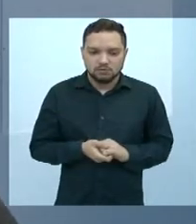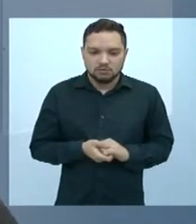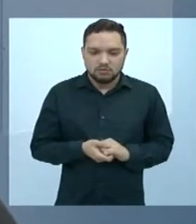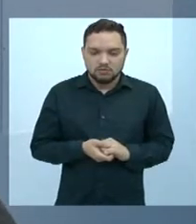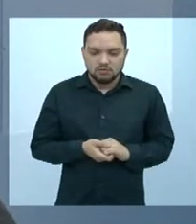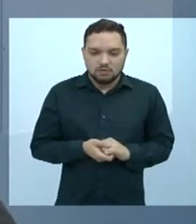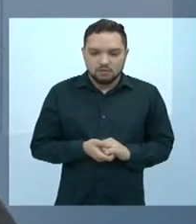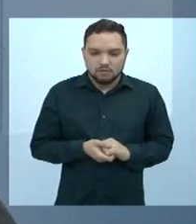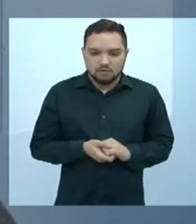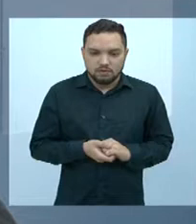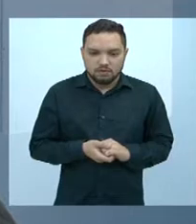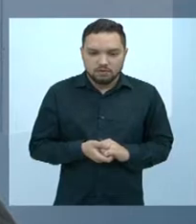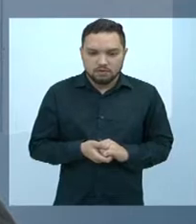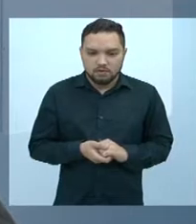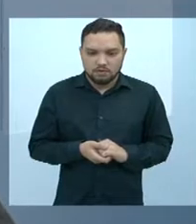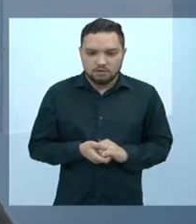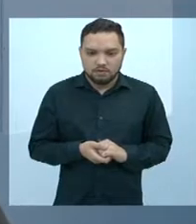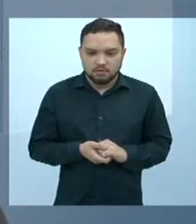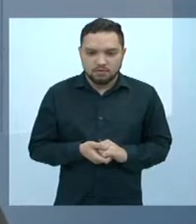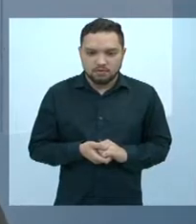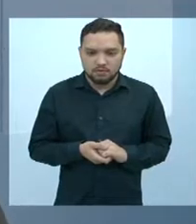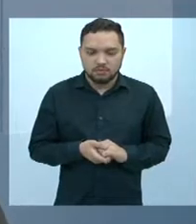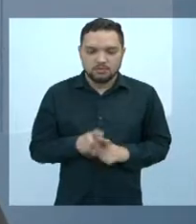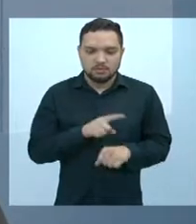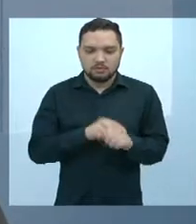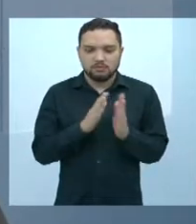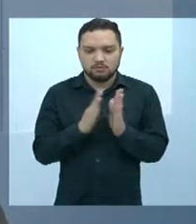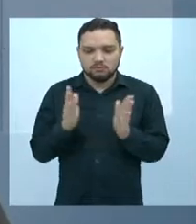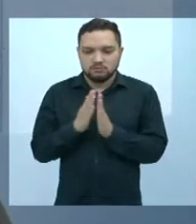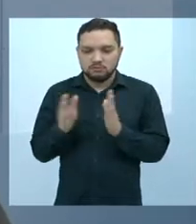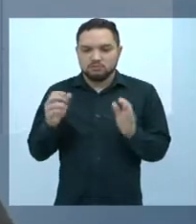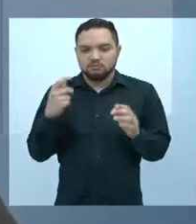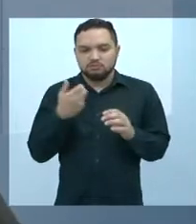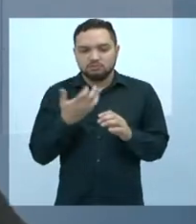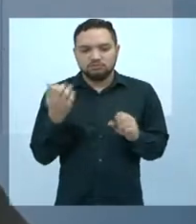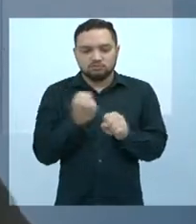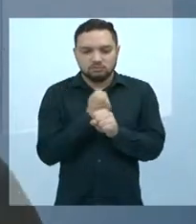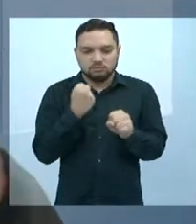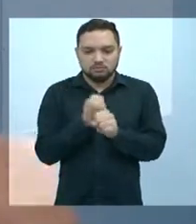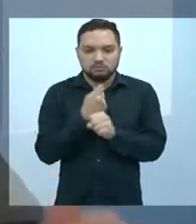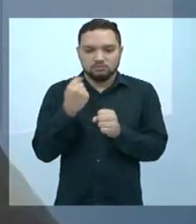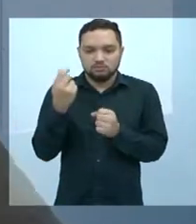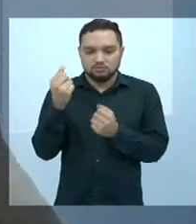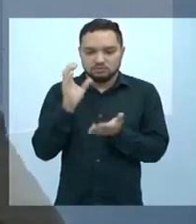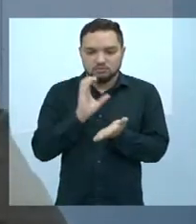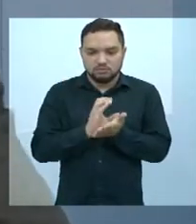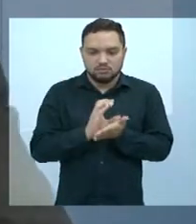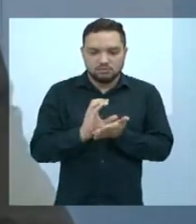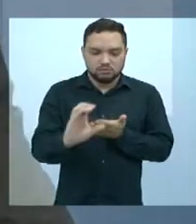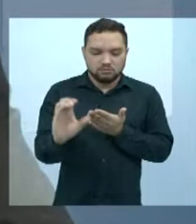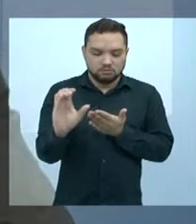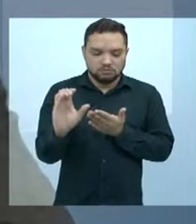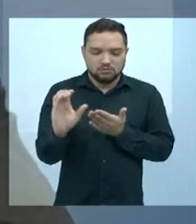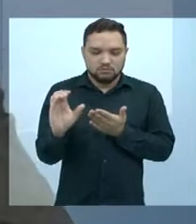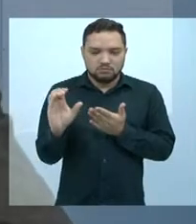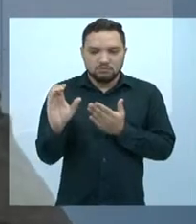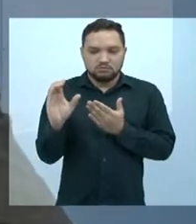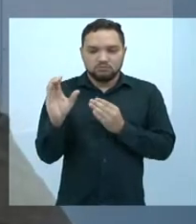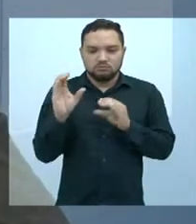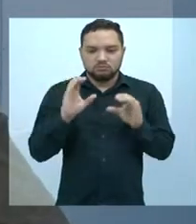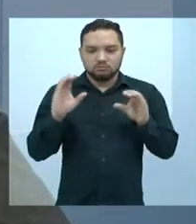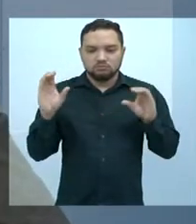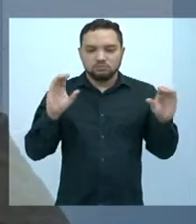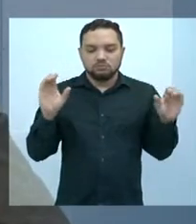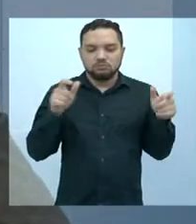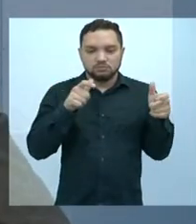final dos seus 2 mandatos serão brindados com várias obras ou recursos para alocar em áreas